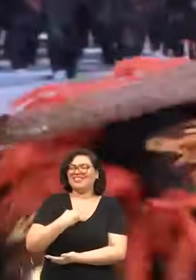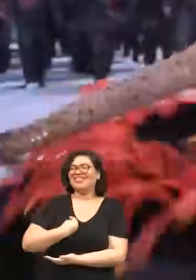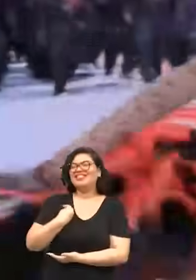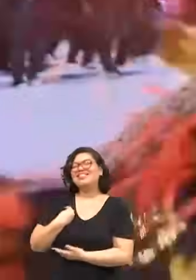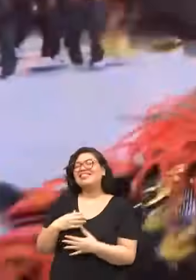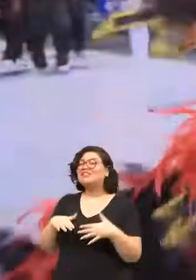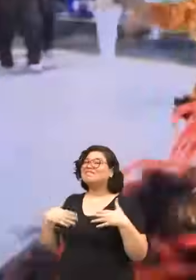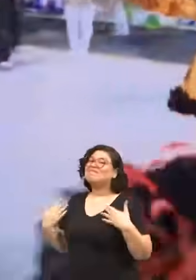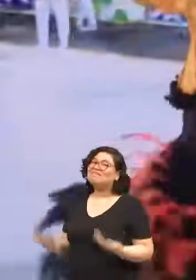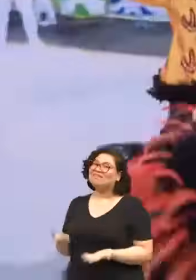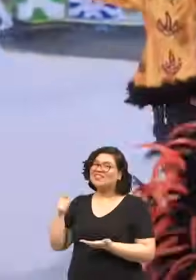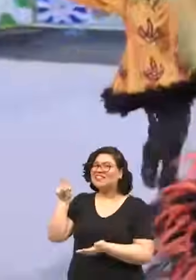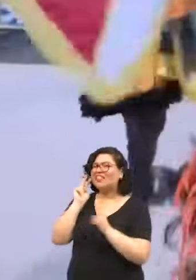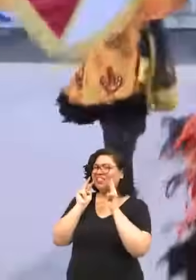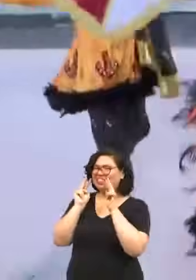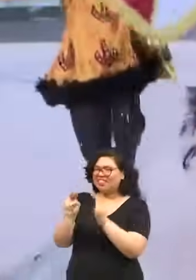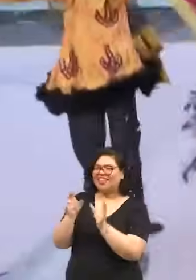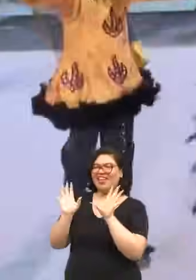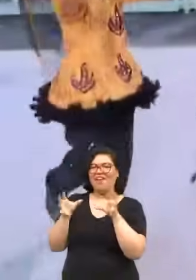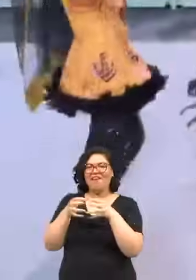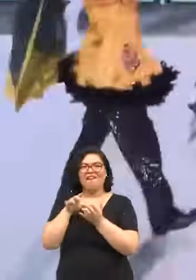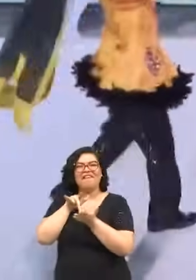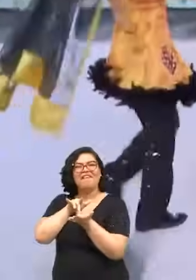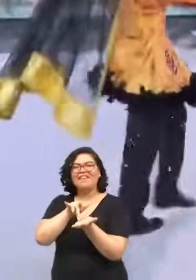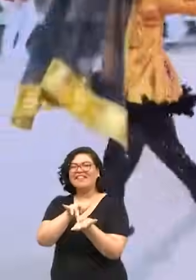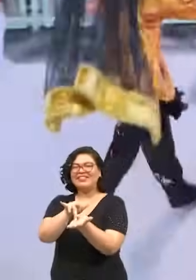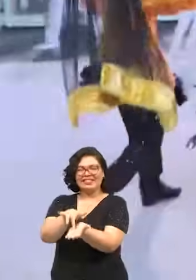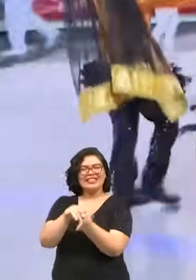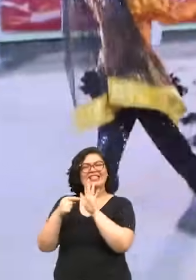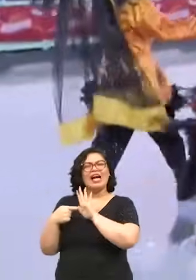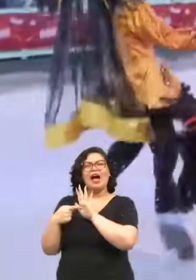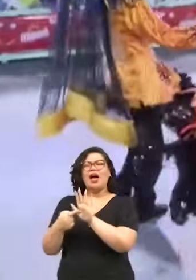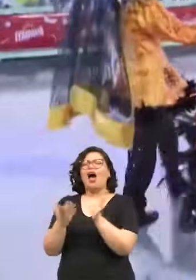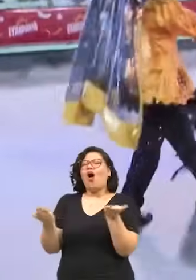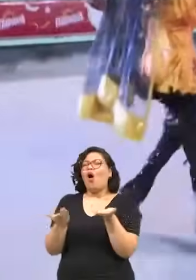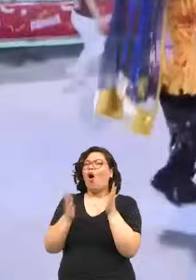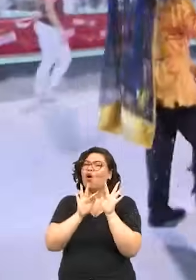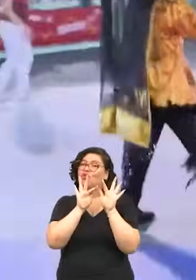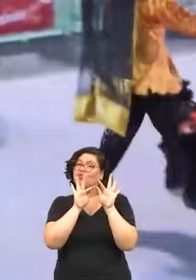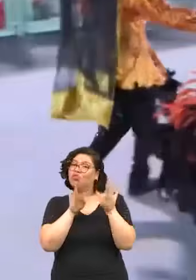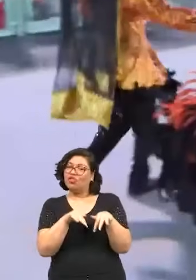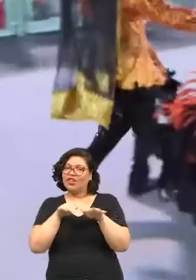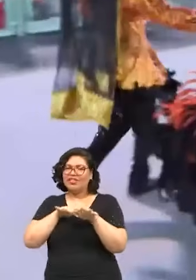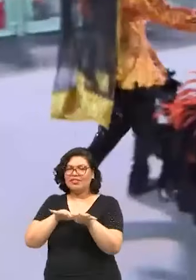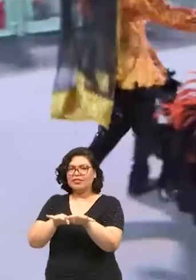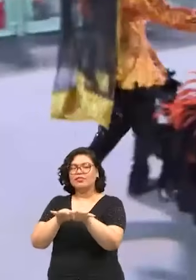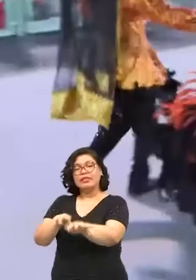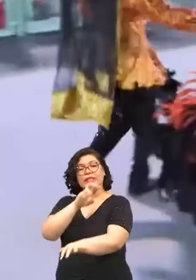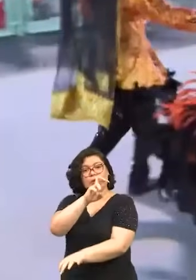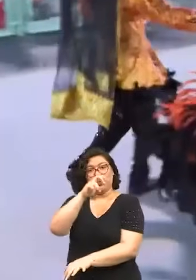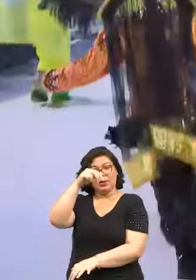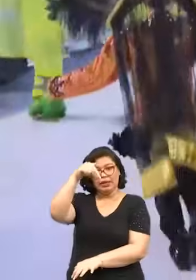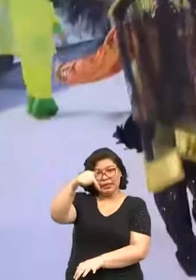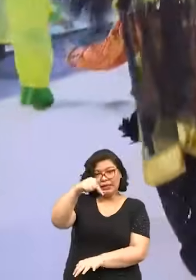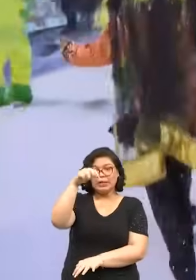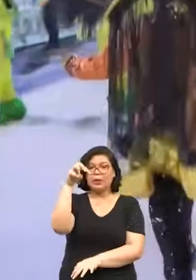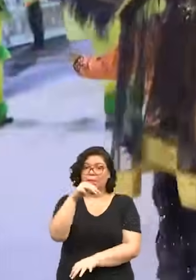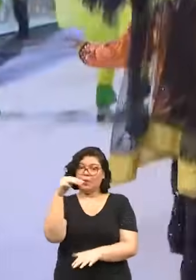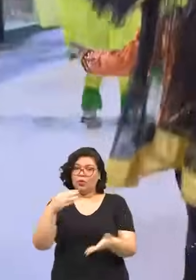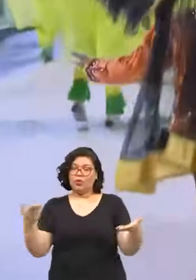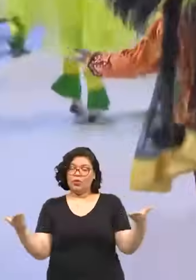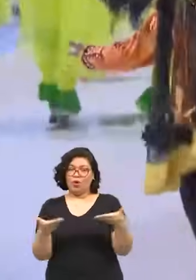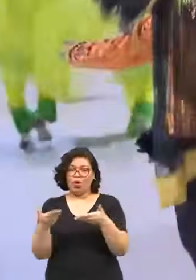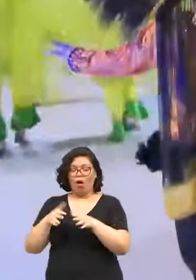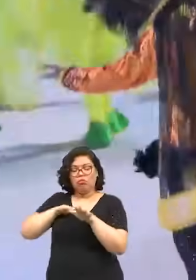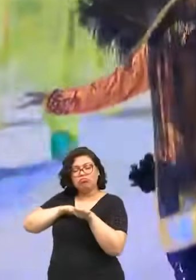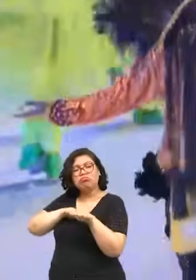Muito bem, tá aí Andanças de Ciganos fazendo a parte final do desfile, 57 minutos neste momento de